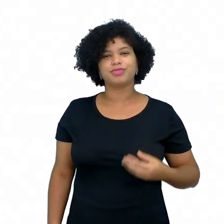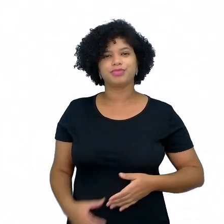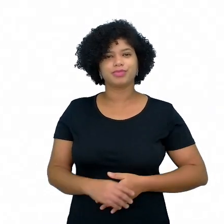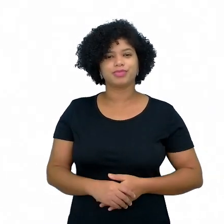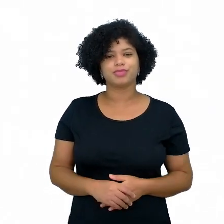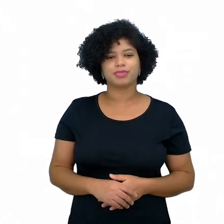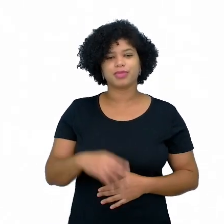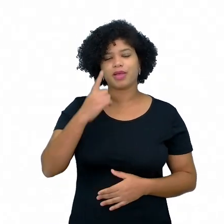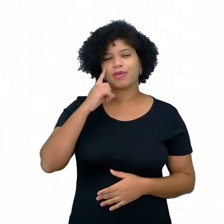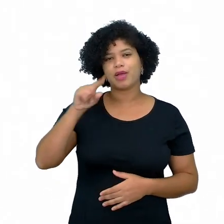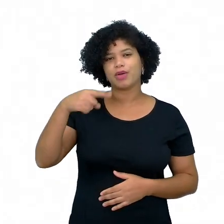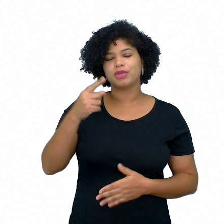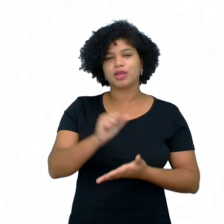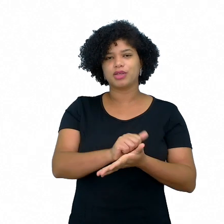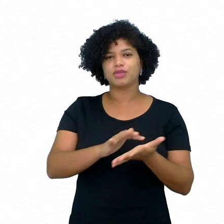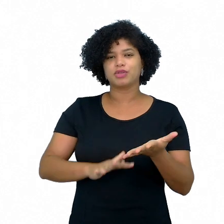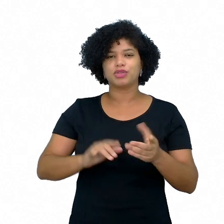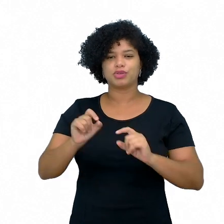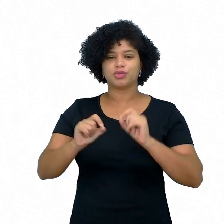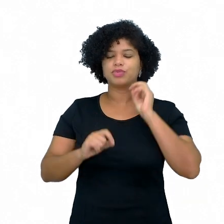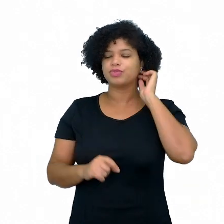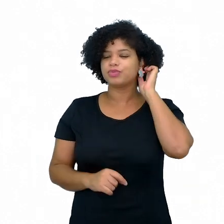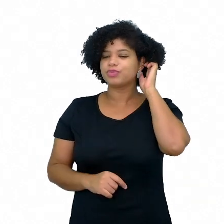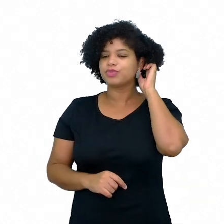A próxima atividade